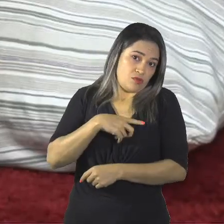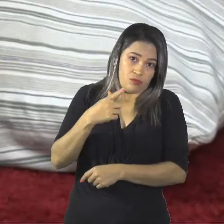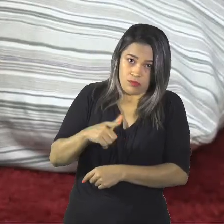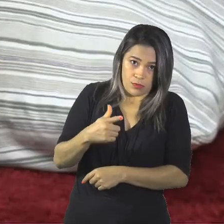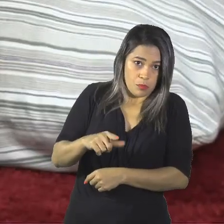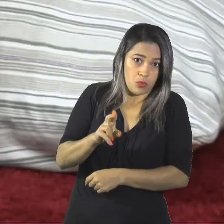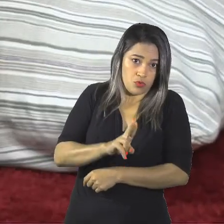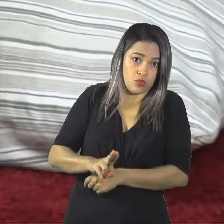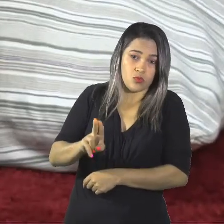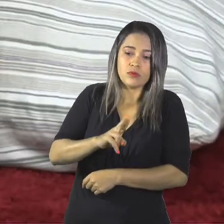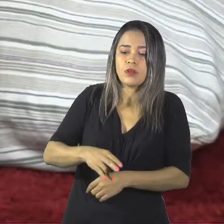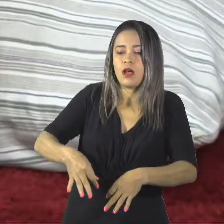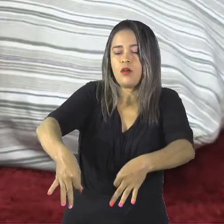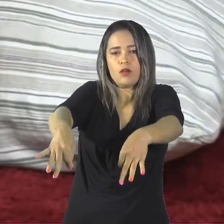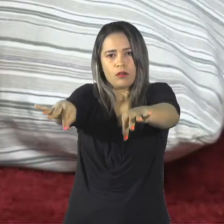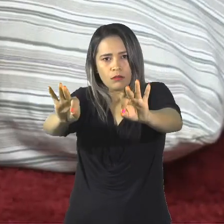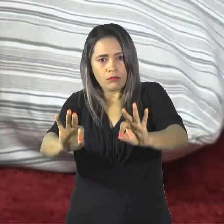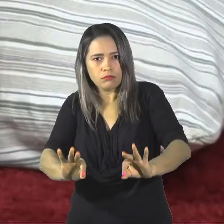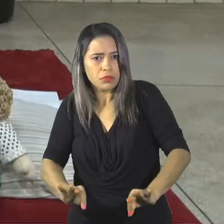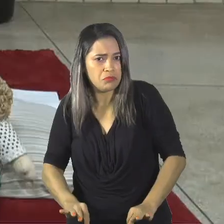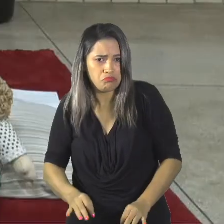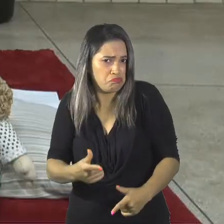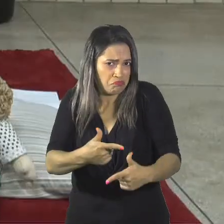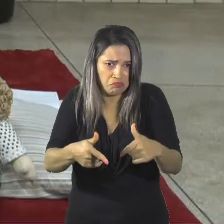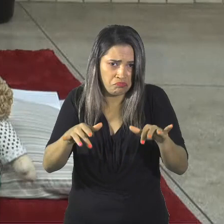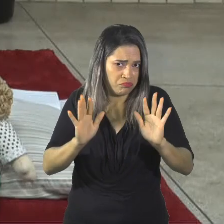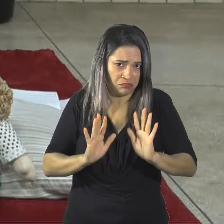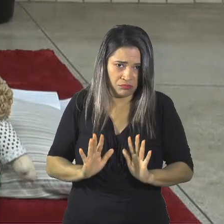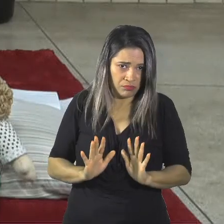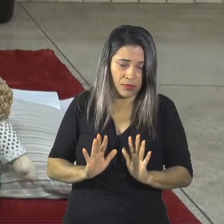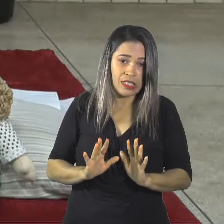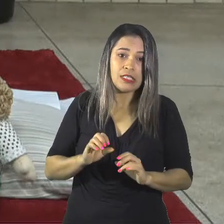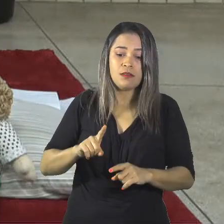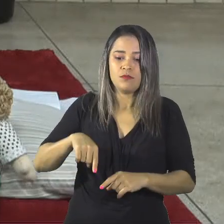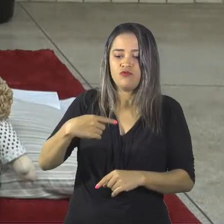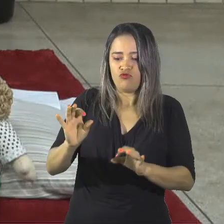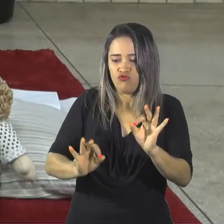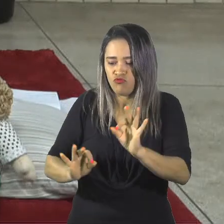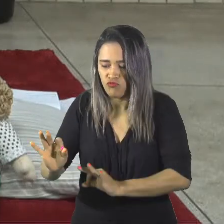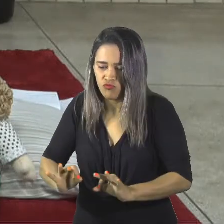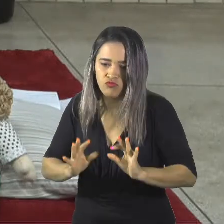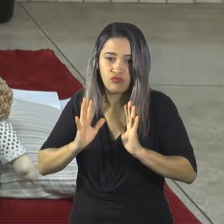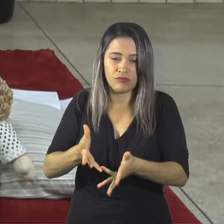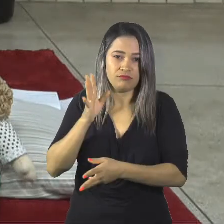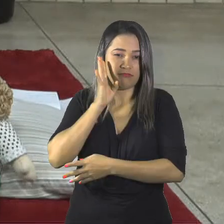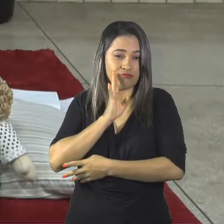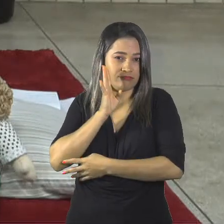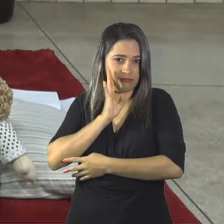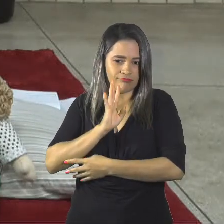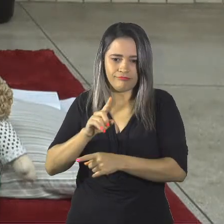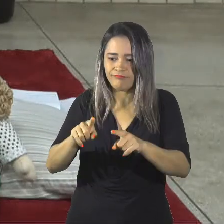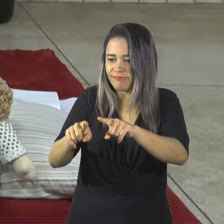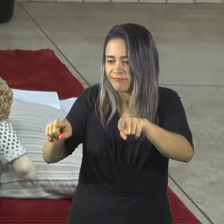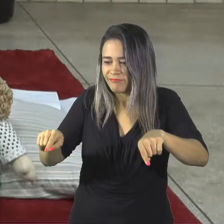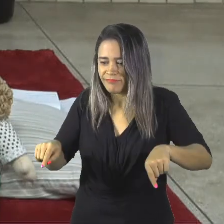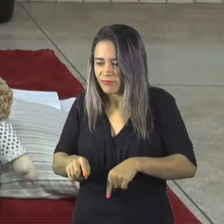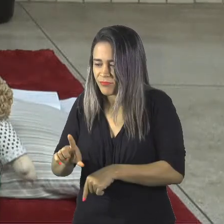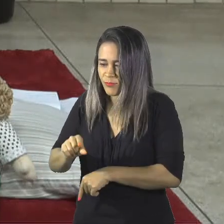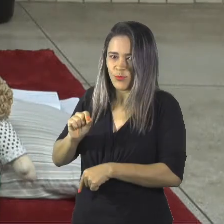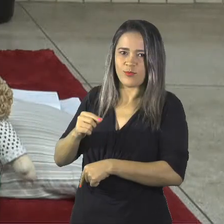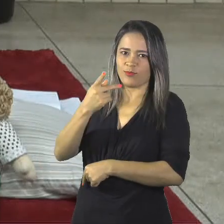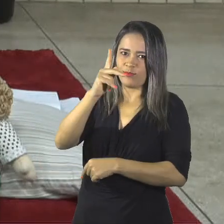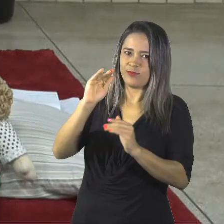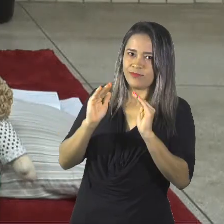utilizando uma coberta, não tem problema não. Depois que você organizar o espaço bem legal aí no cantinho que você escolheu da sua